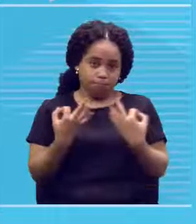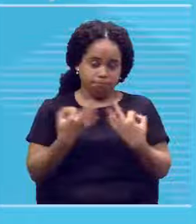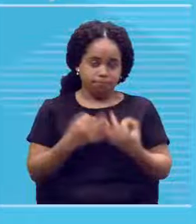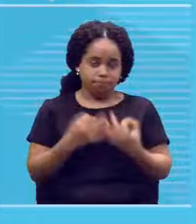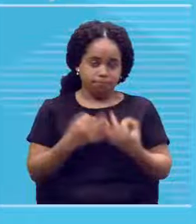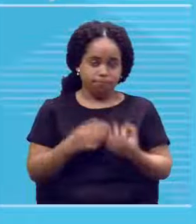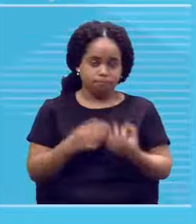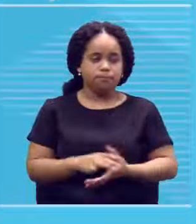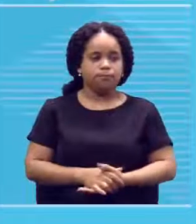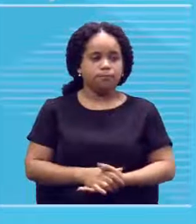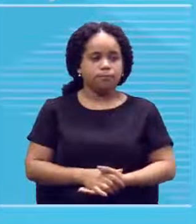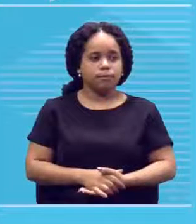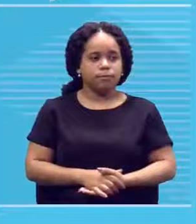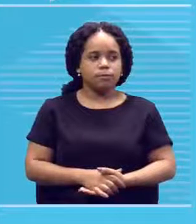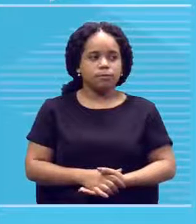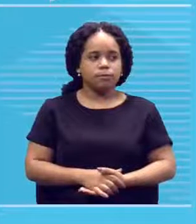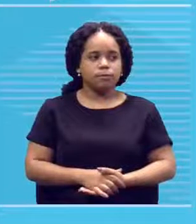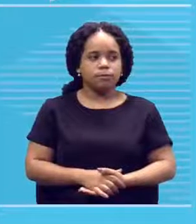pronto